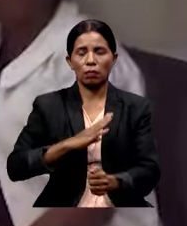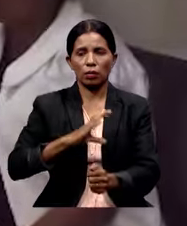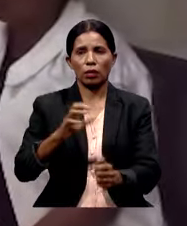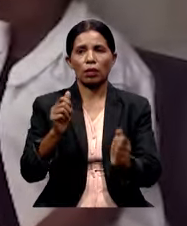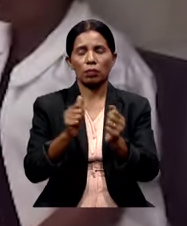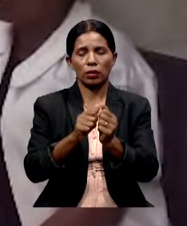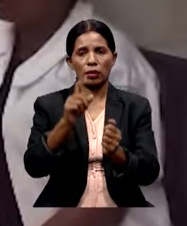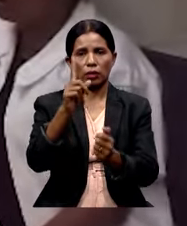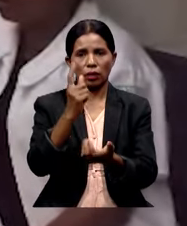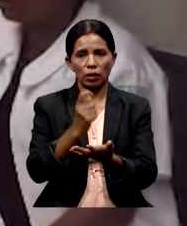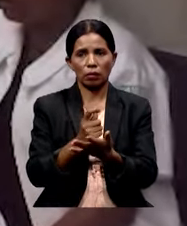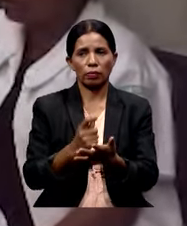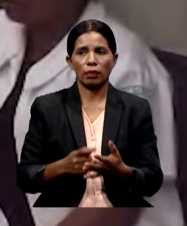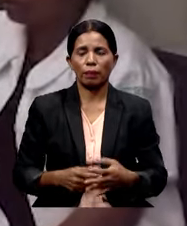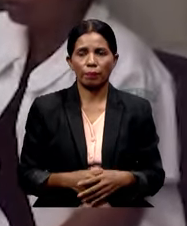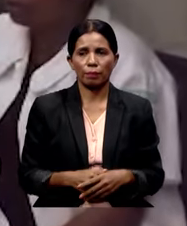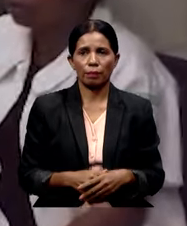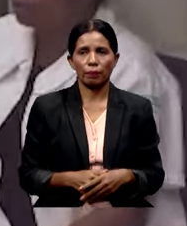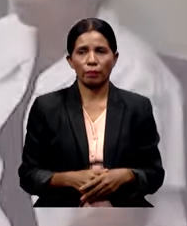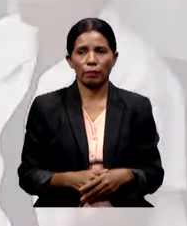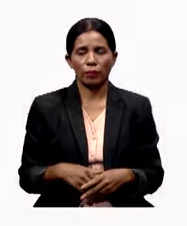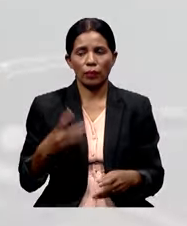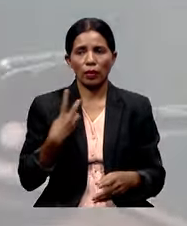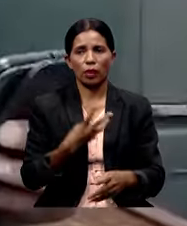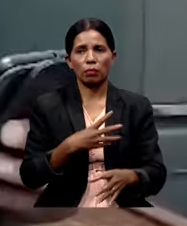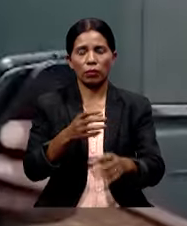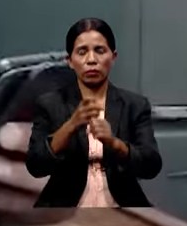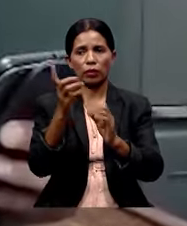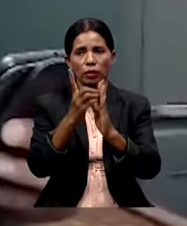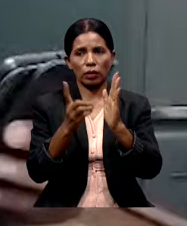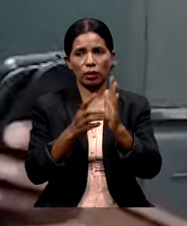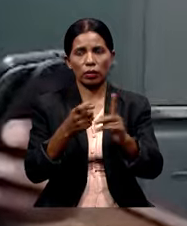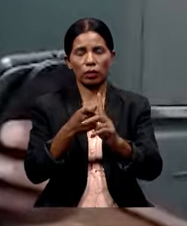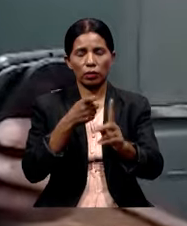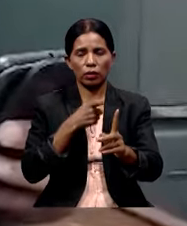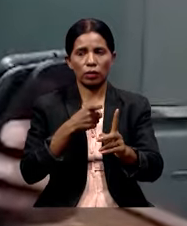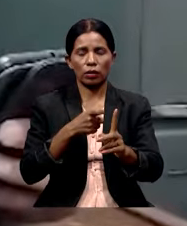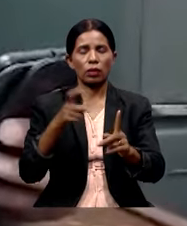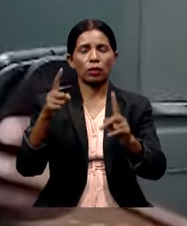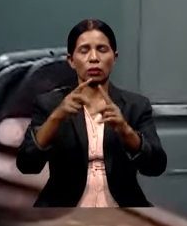riung idaresin. Iha, ame futida de susi janeiro, to novembro